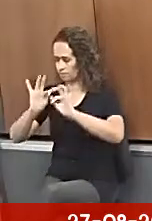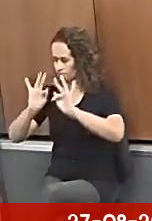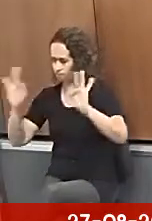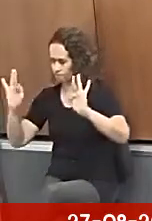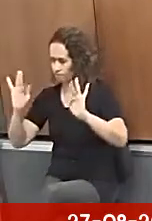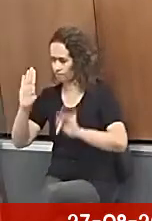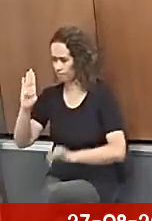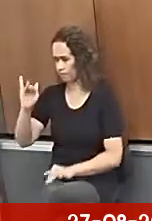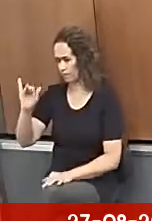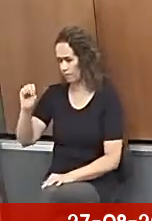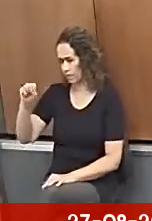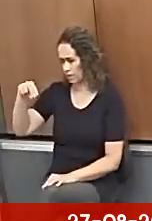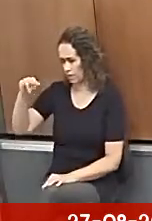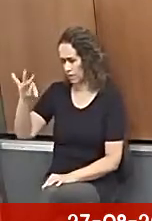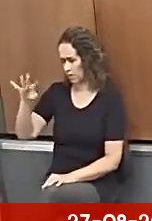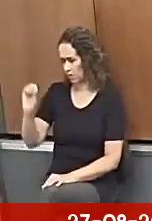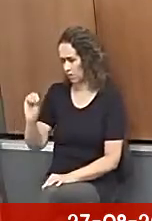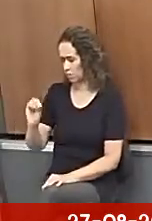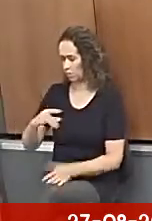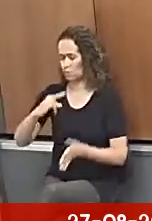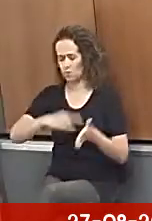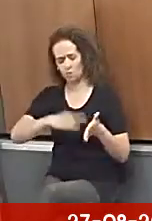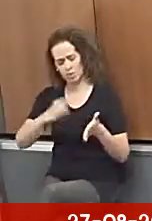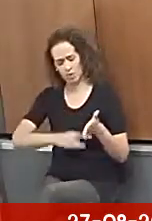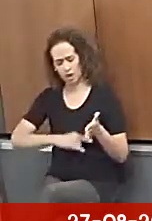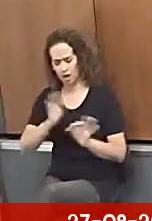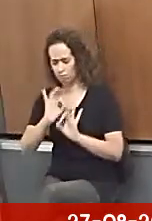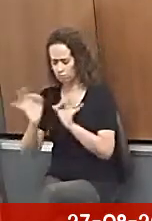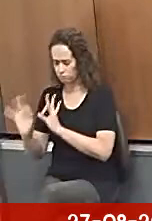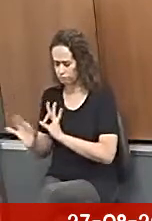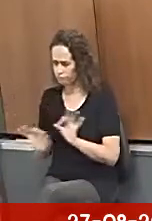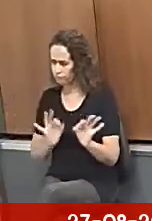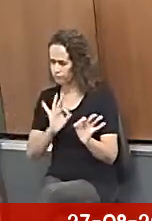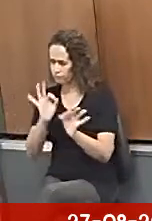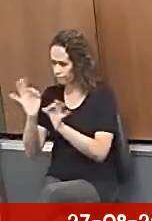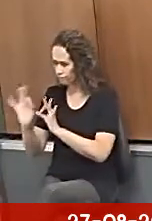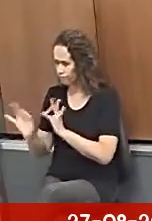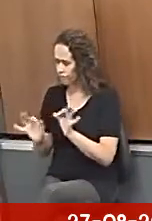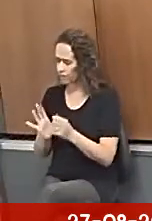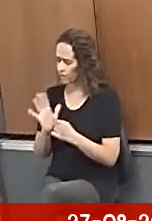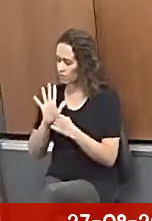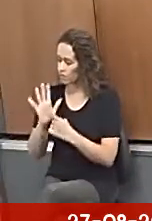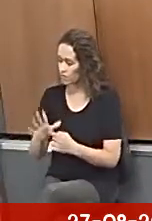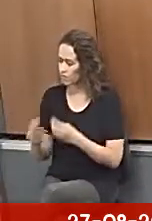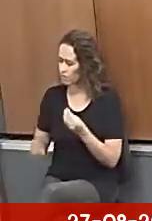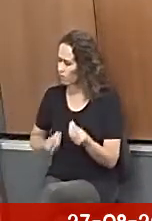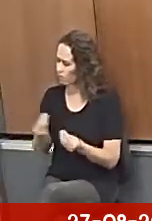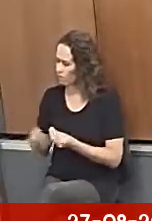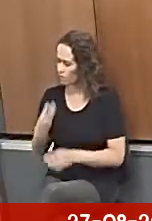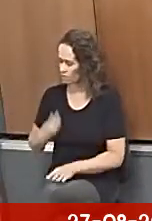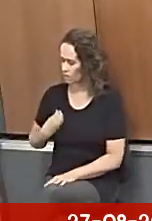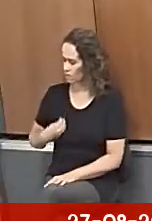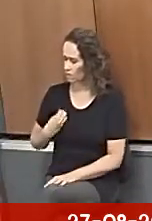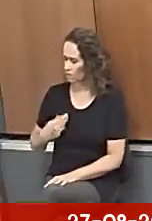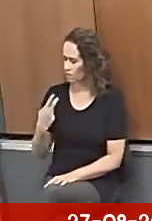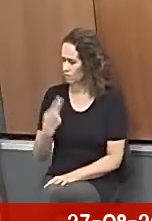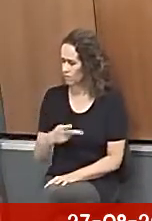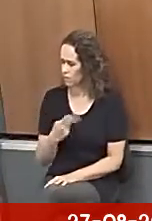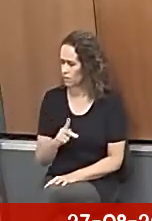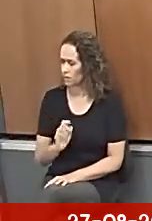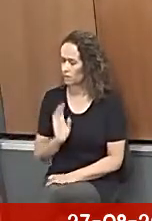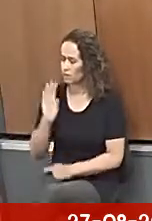documentário mostrando justamente não é como que é a participação do leônidas no